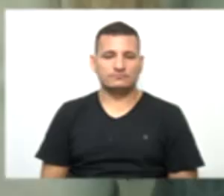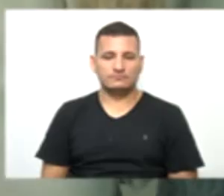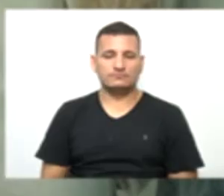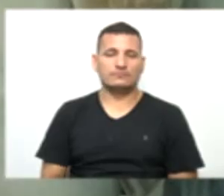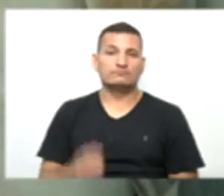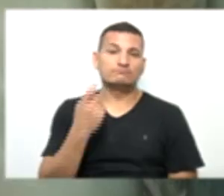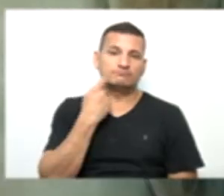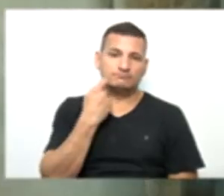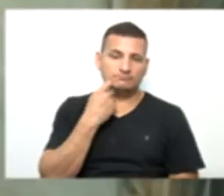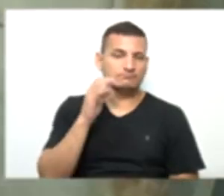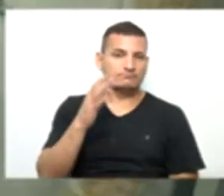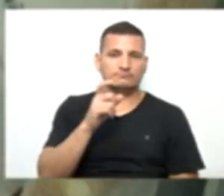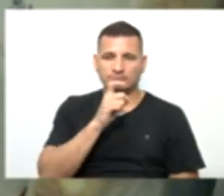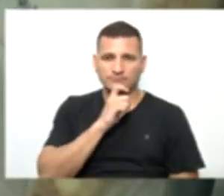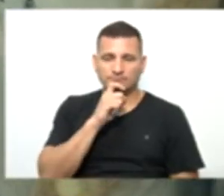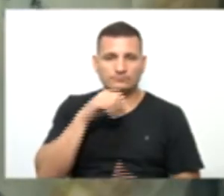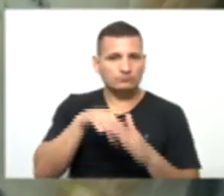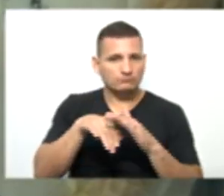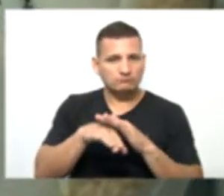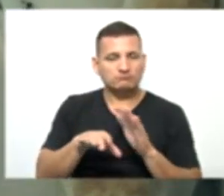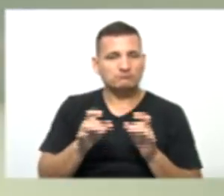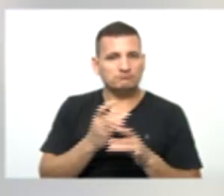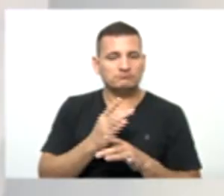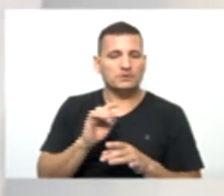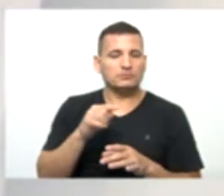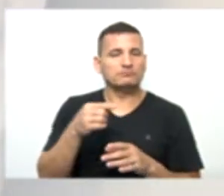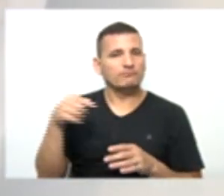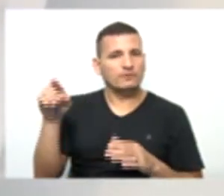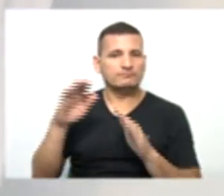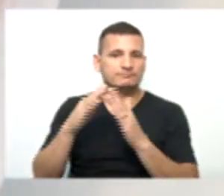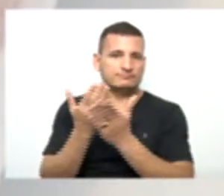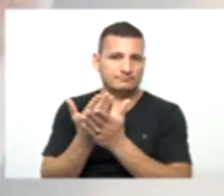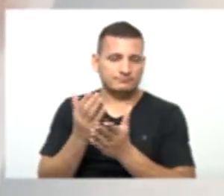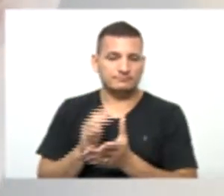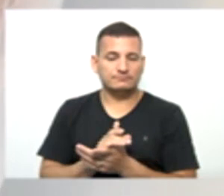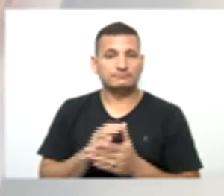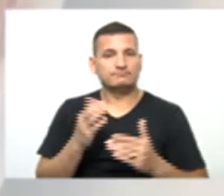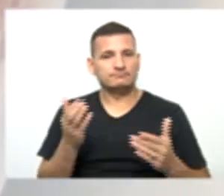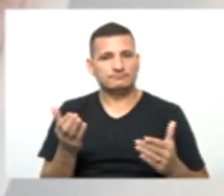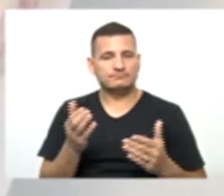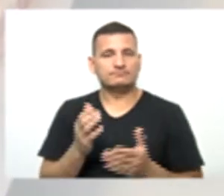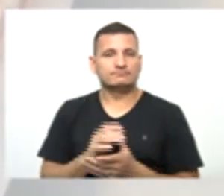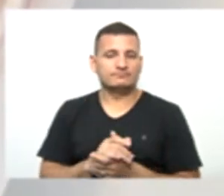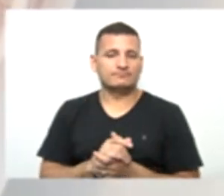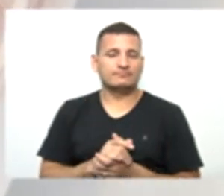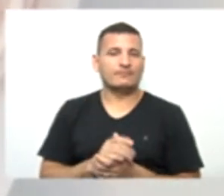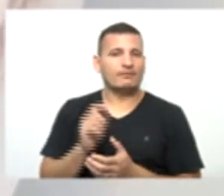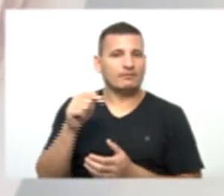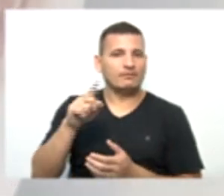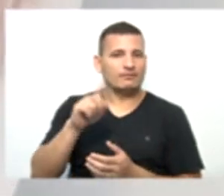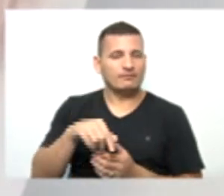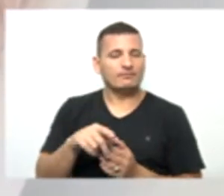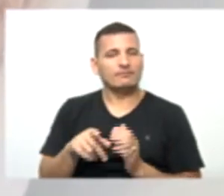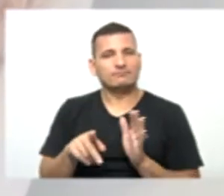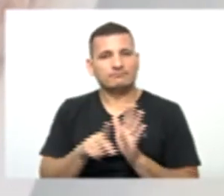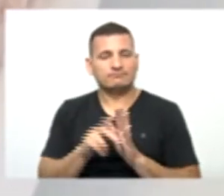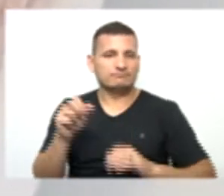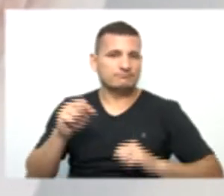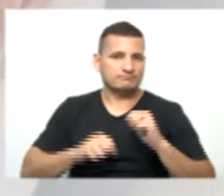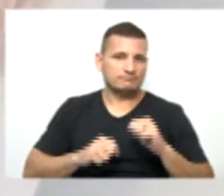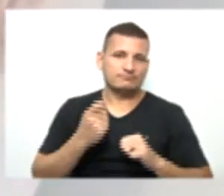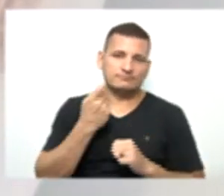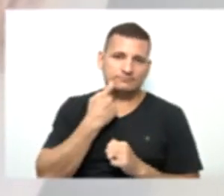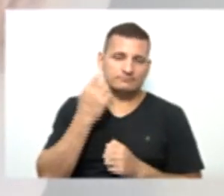Esse peixe já está preparado para a escola. Então isso aí é que é um frigorífico de peixe, né?